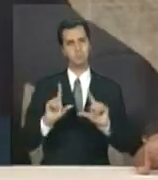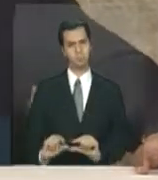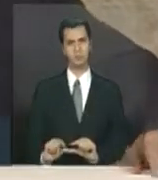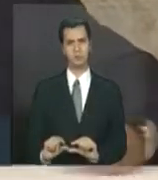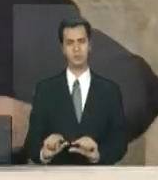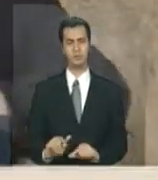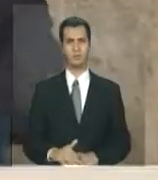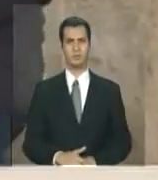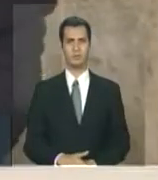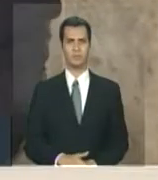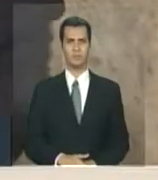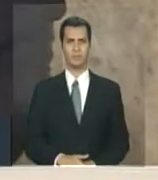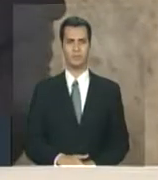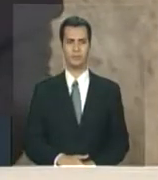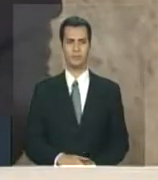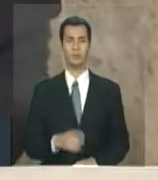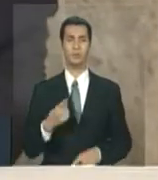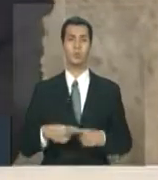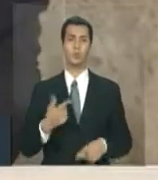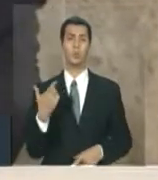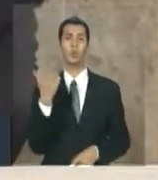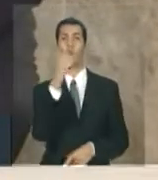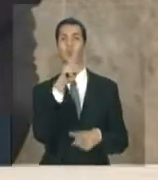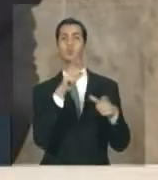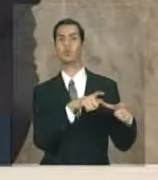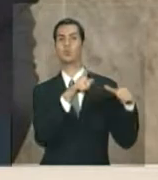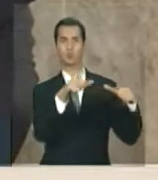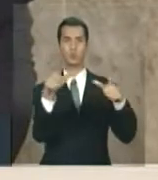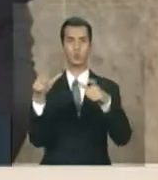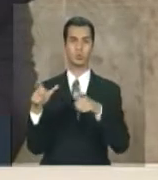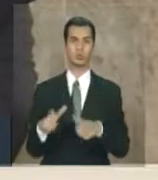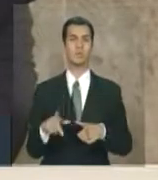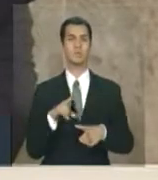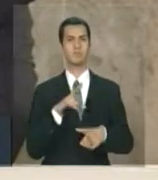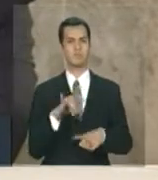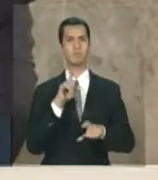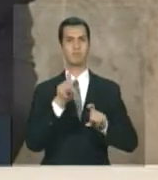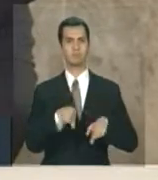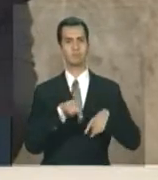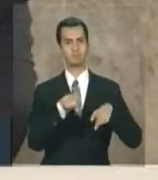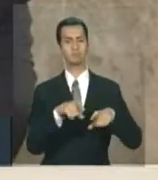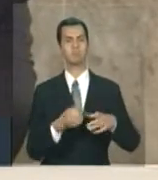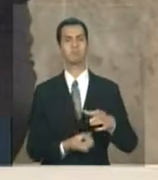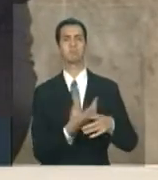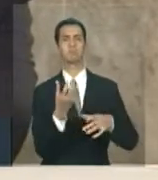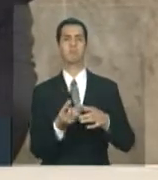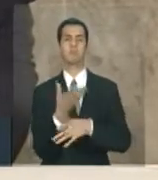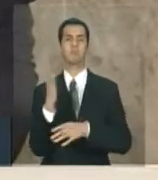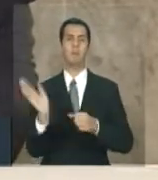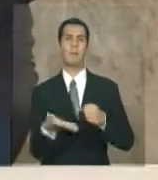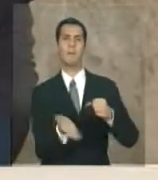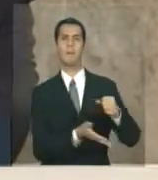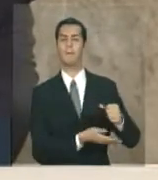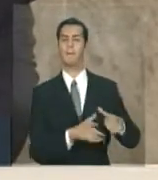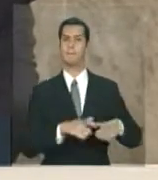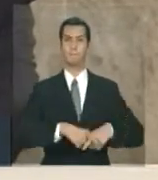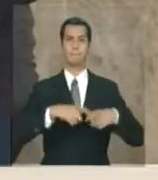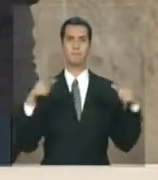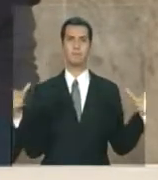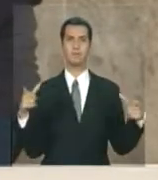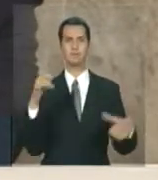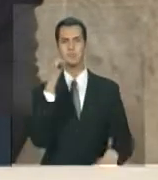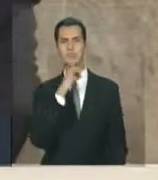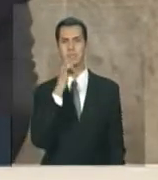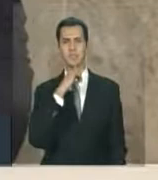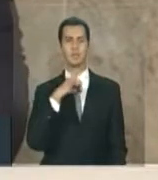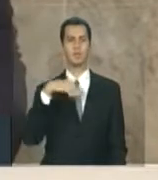Porque, evidentemente, outras regiões produzirão da mesma maneira. Ou até mais. Como é o caso